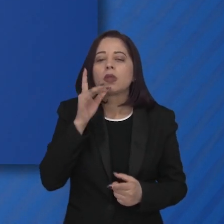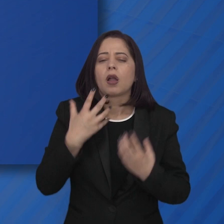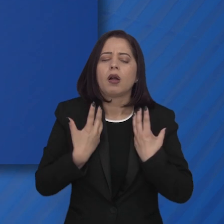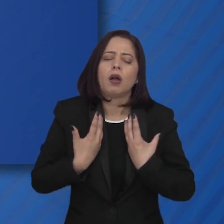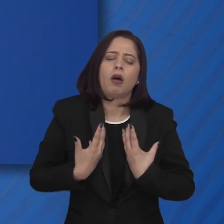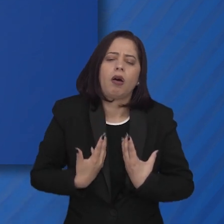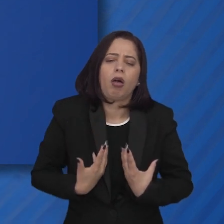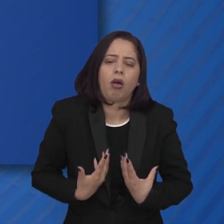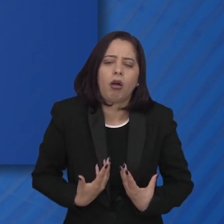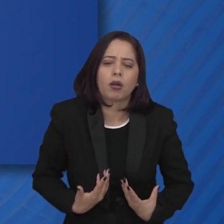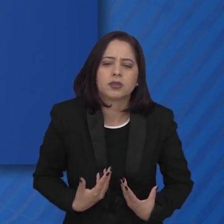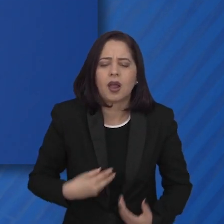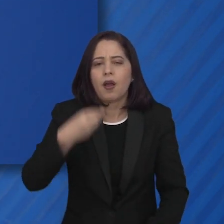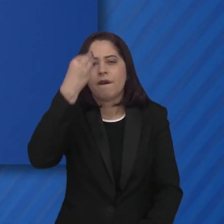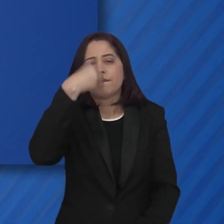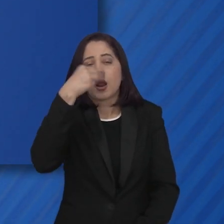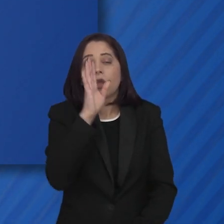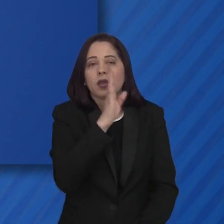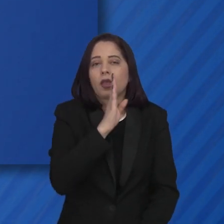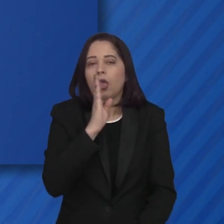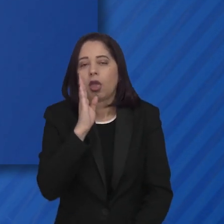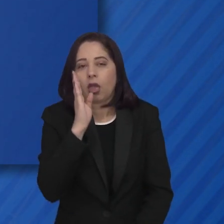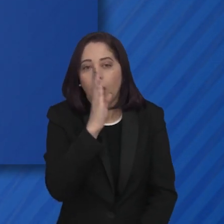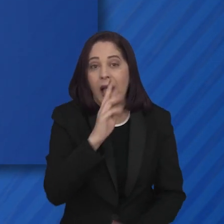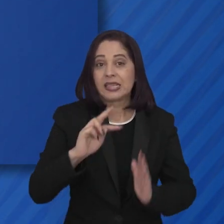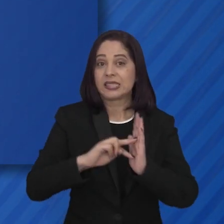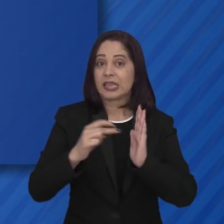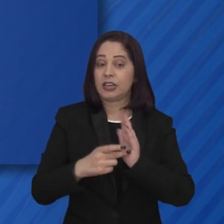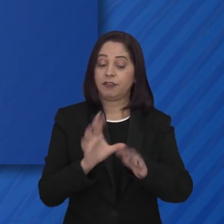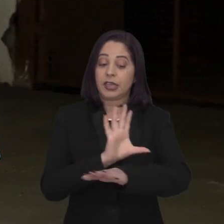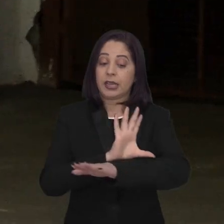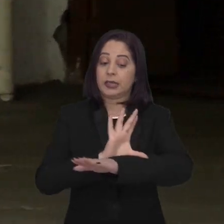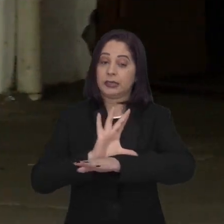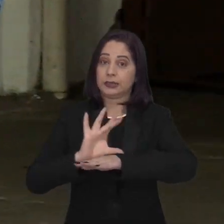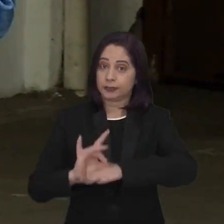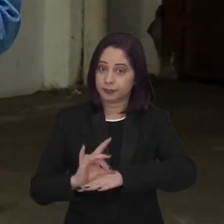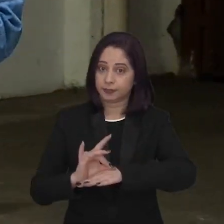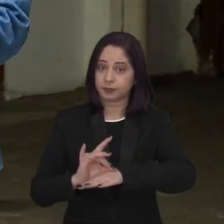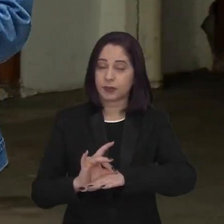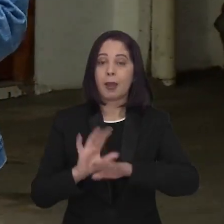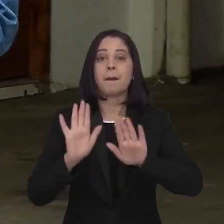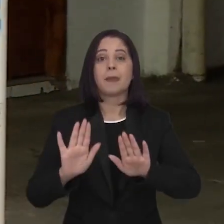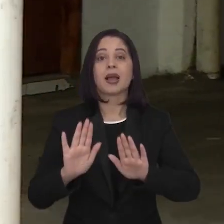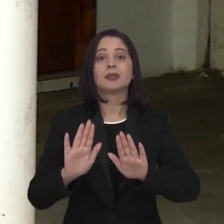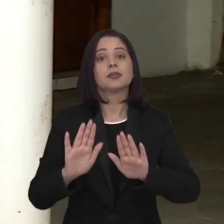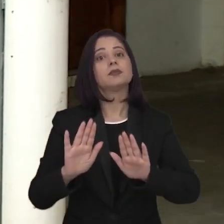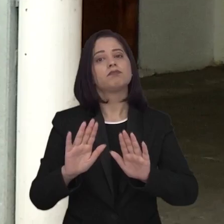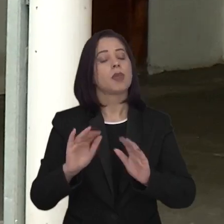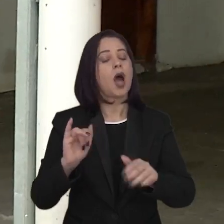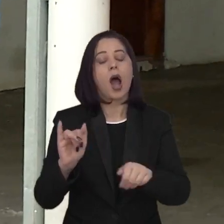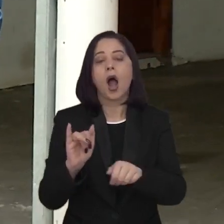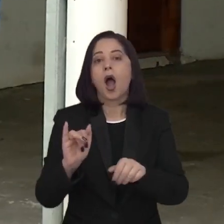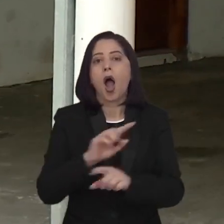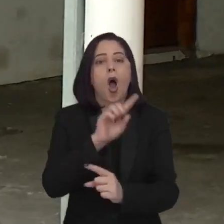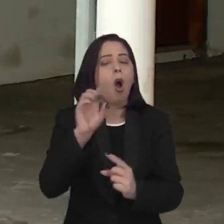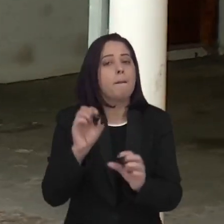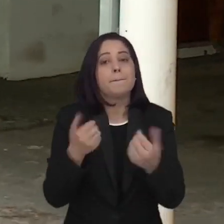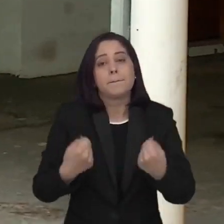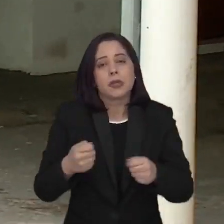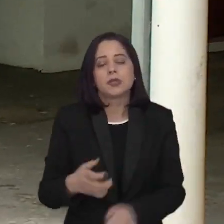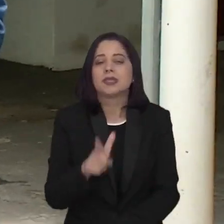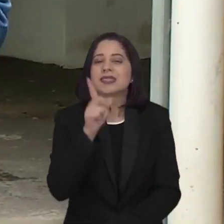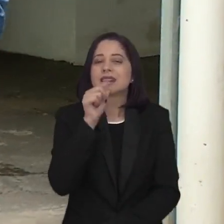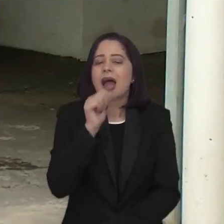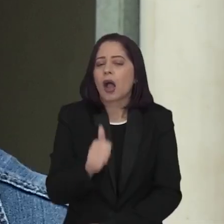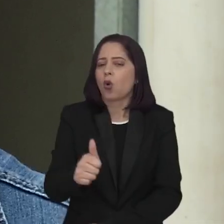secas, cansaço excessivo e até mesmo fraqueza e tontura. A solução está na ingestão de água diária.